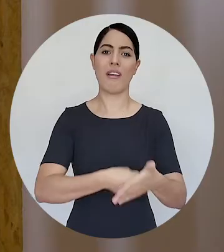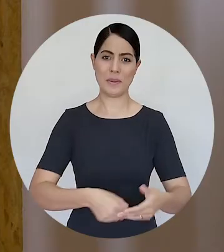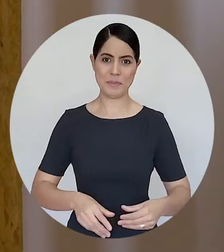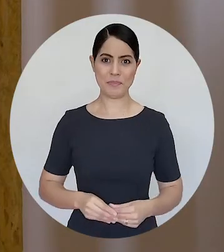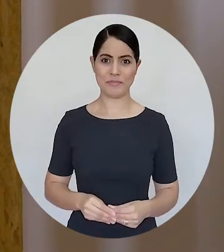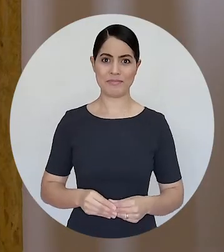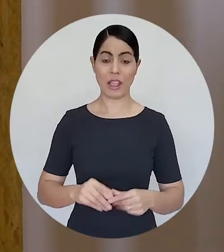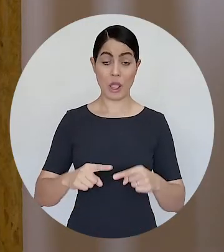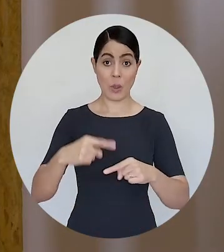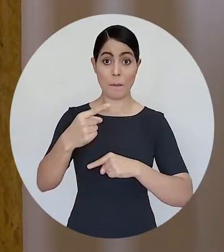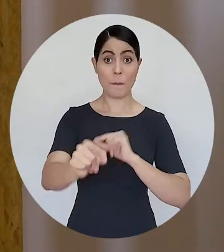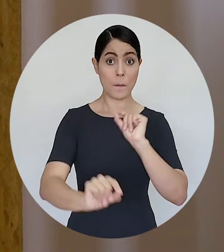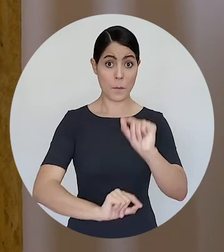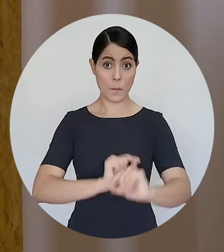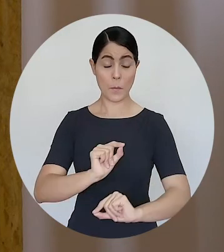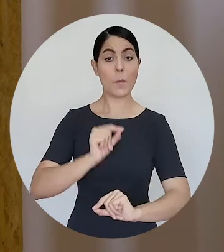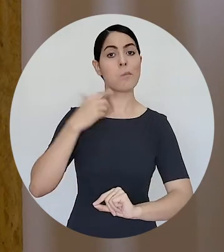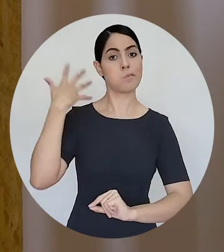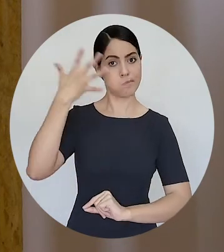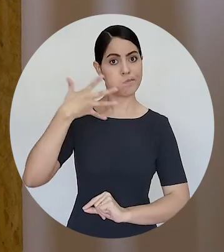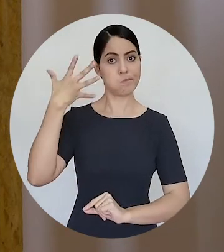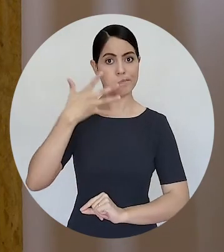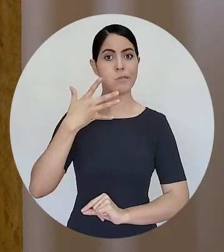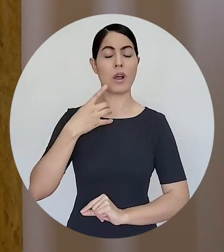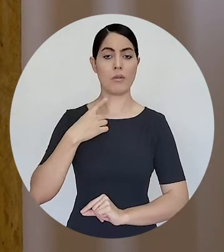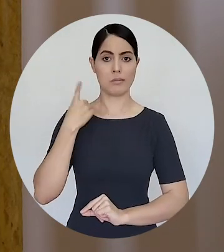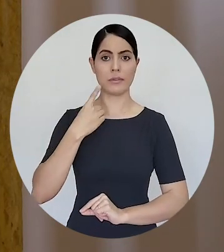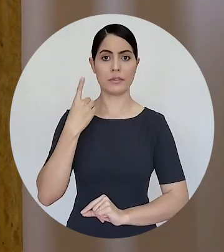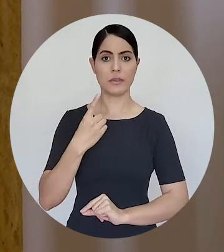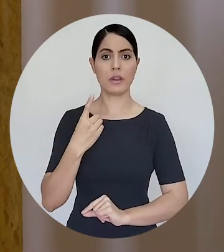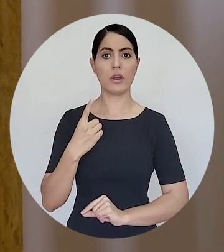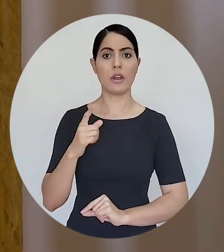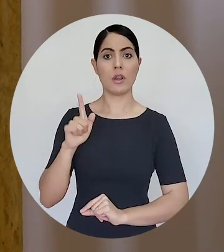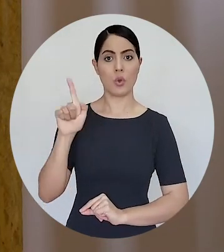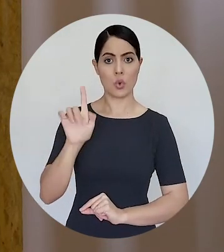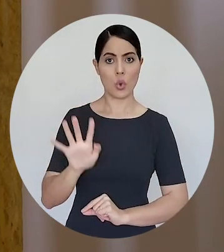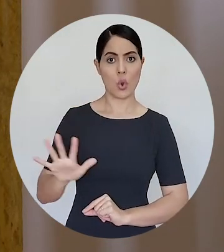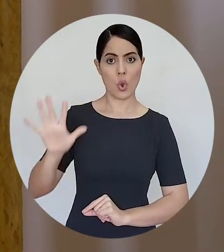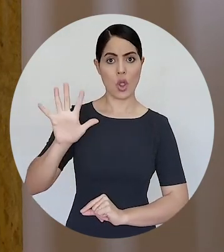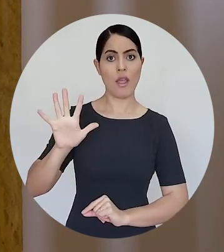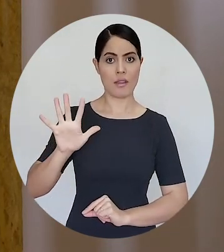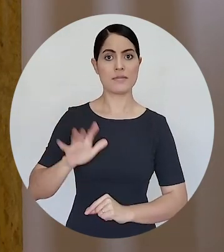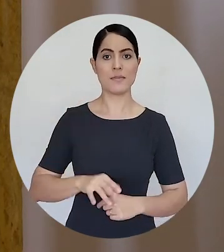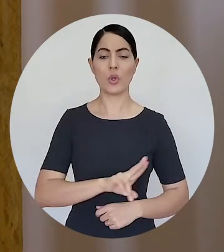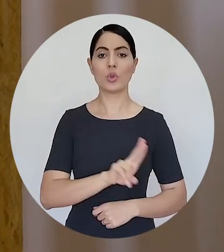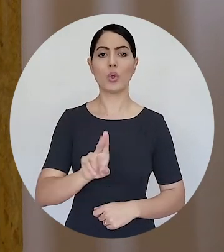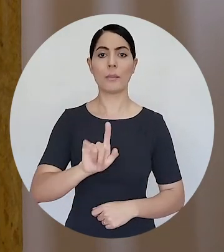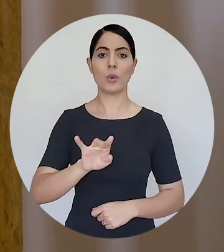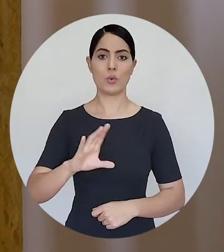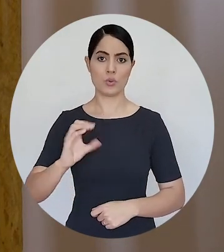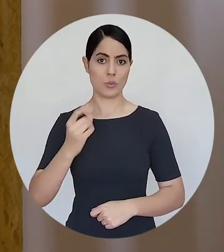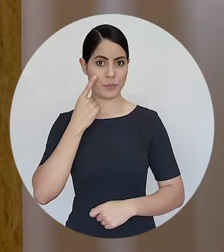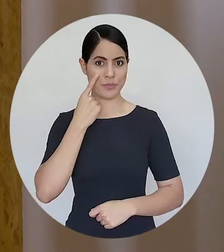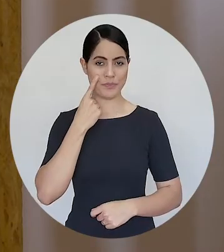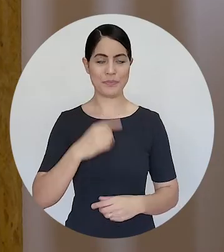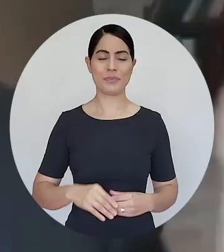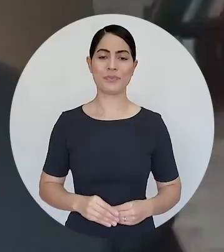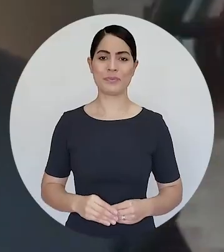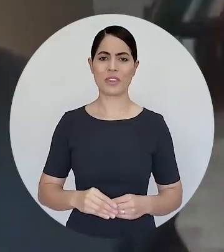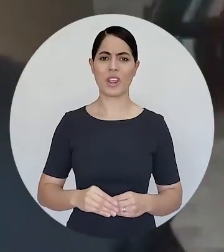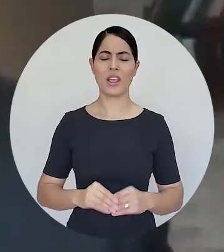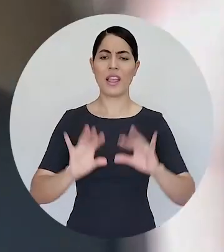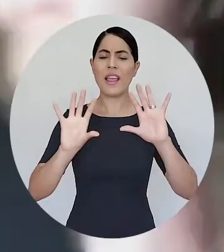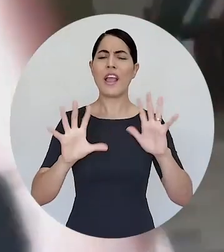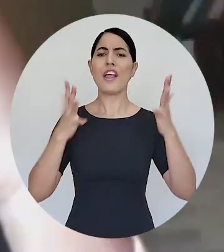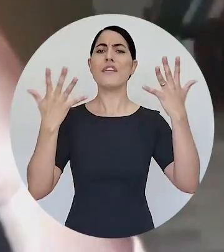lutar. Na sequência, falou o presidente da Ordem dos Advogados do Estado de Goiás, Lúcio Flávio de Paiva.